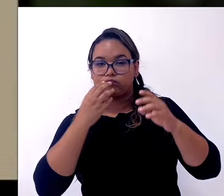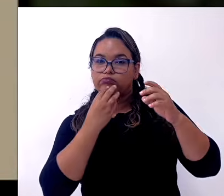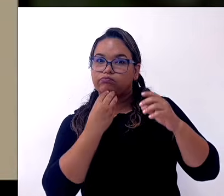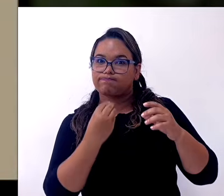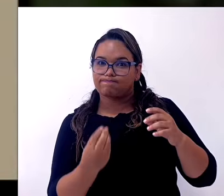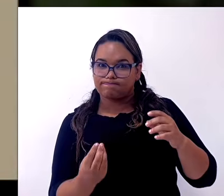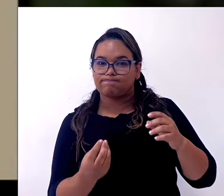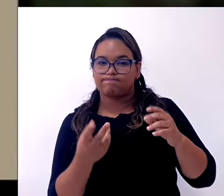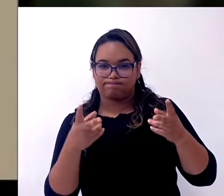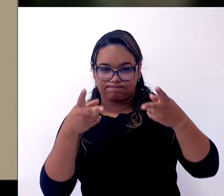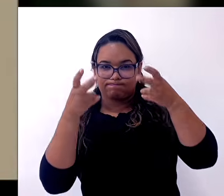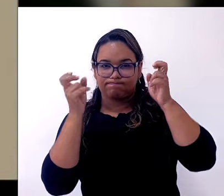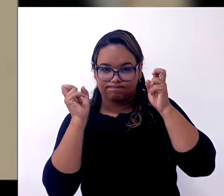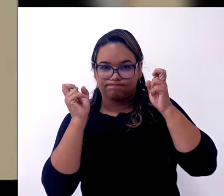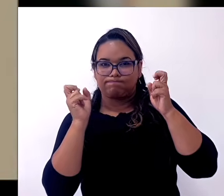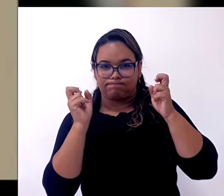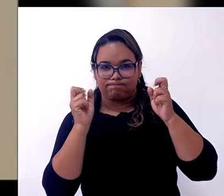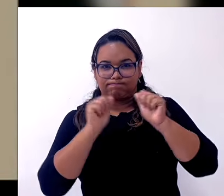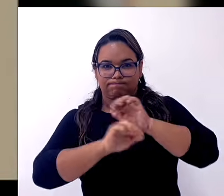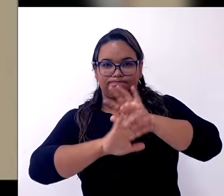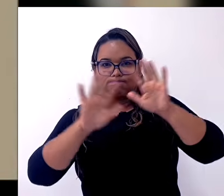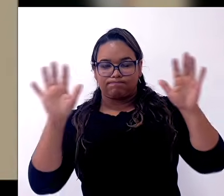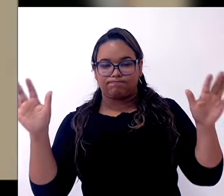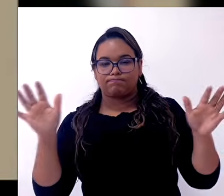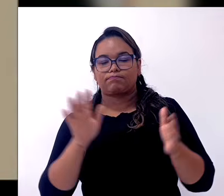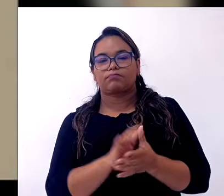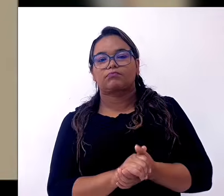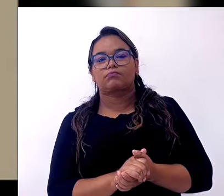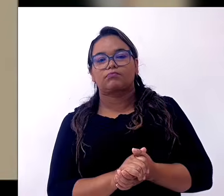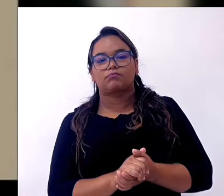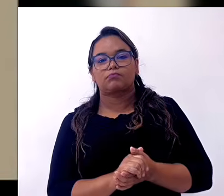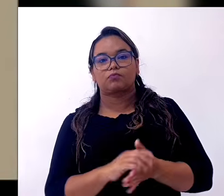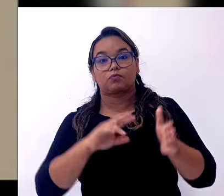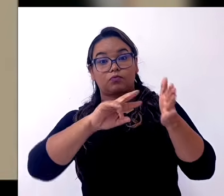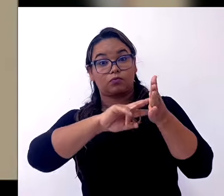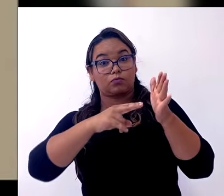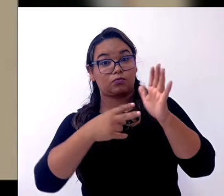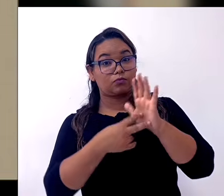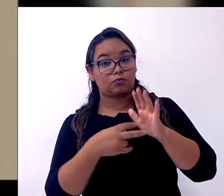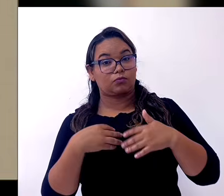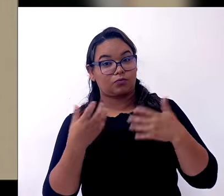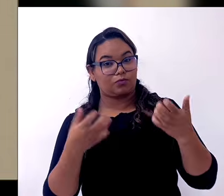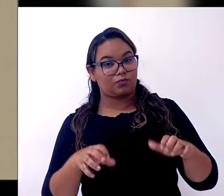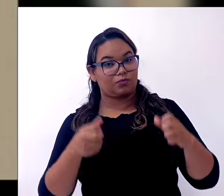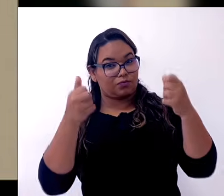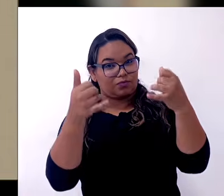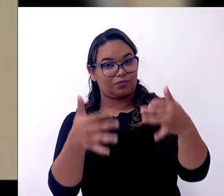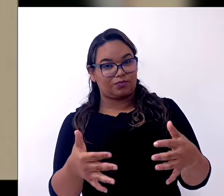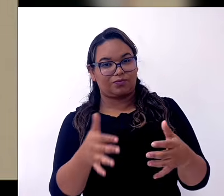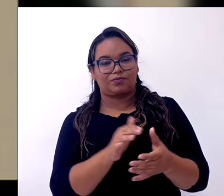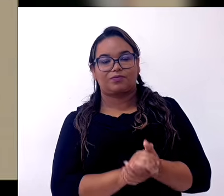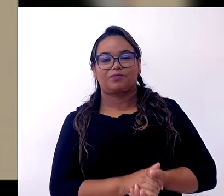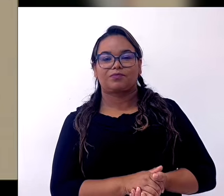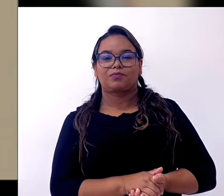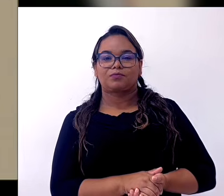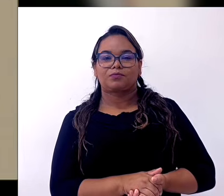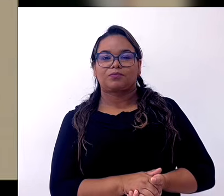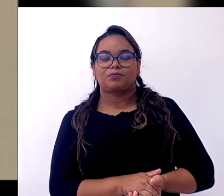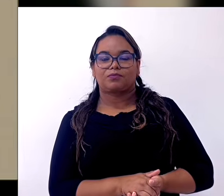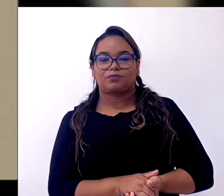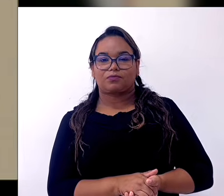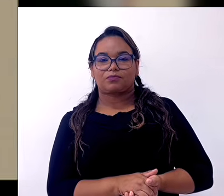Se nós olhamos os altos políticos da Europa, aqueles que desempenharam um papel em tudo isso, eles são todos